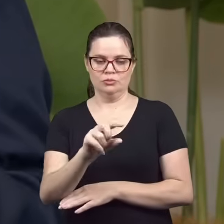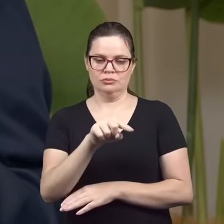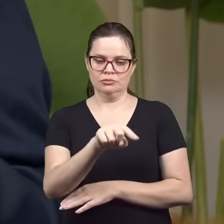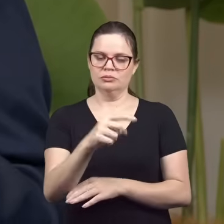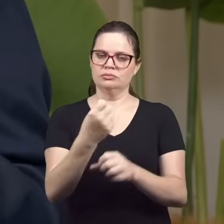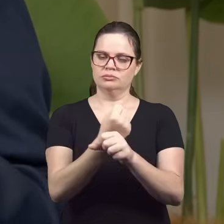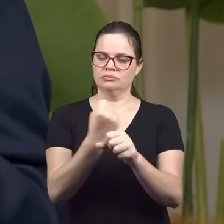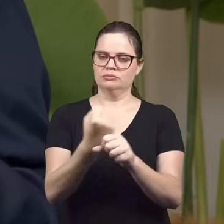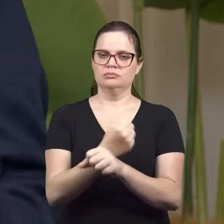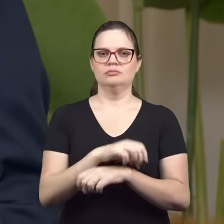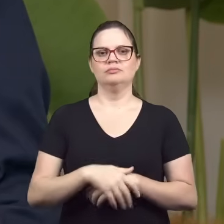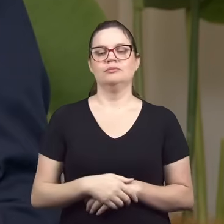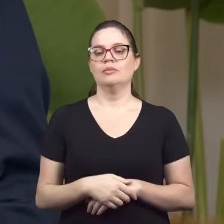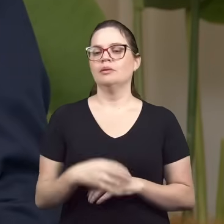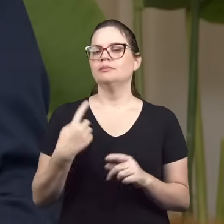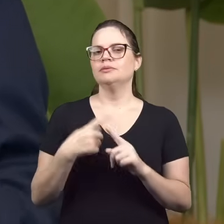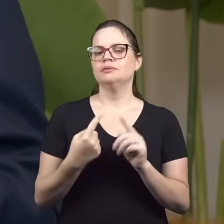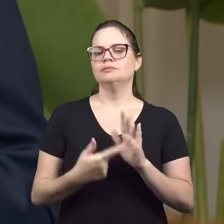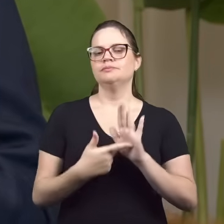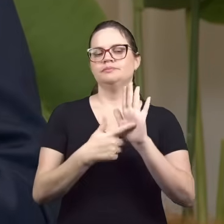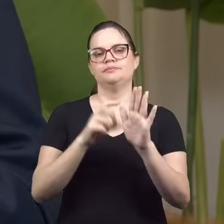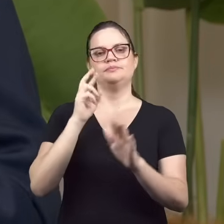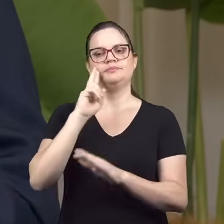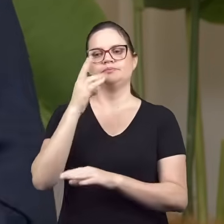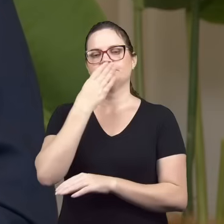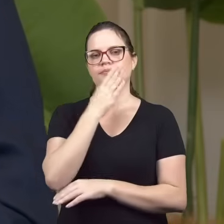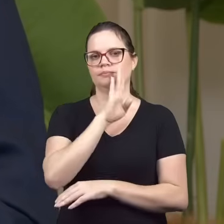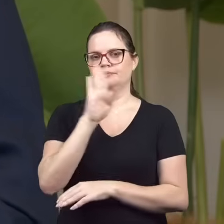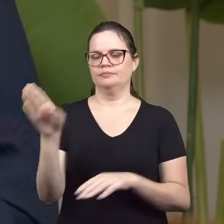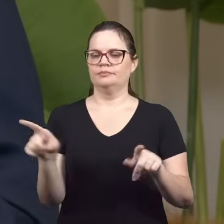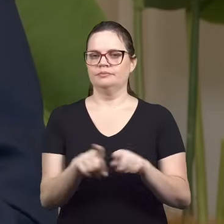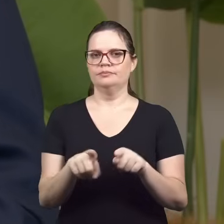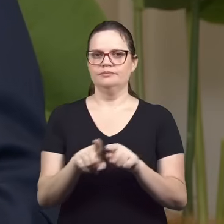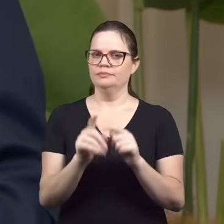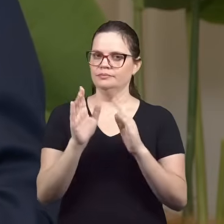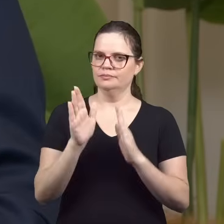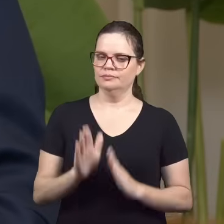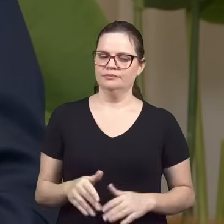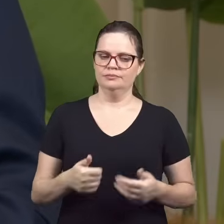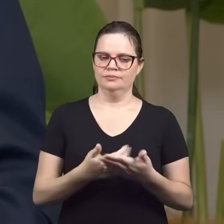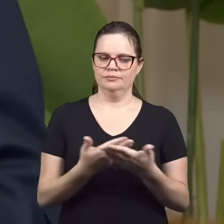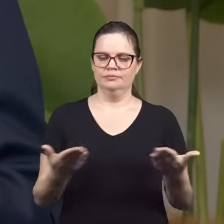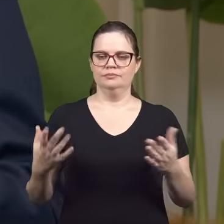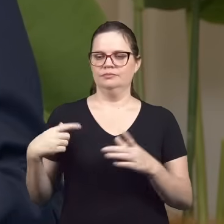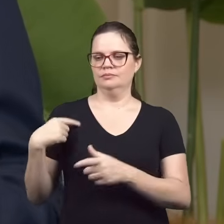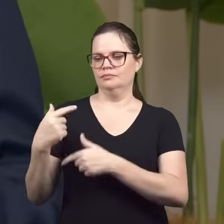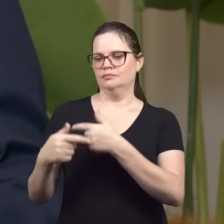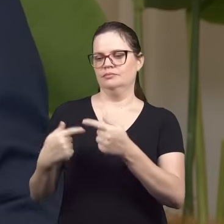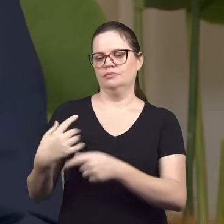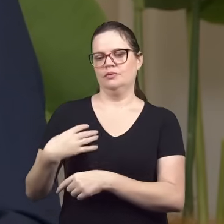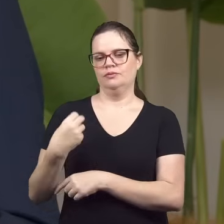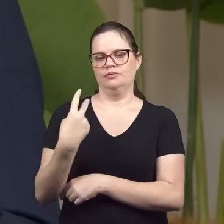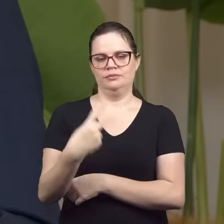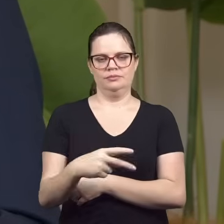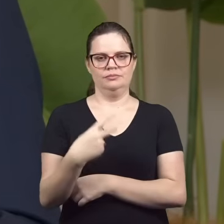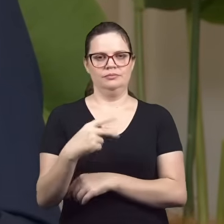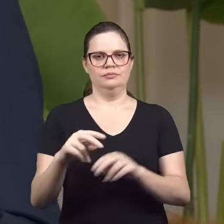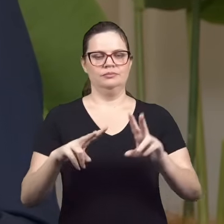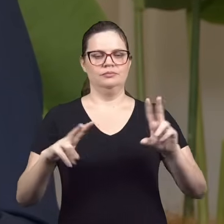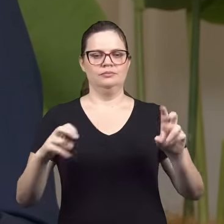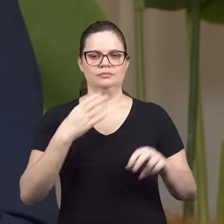que o Senhor prometeu e o Senhor foi fiel aos recabitas com relação